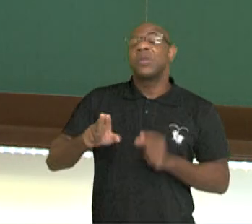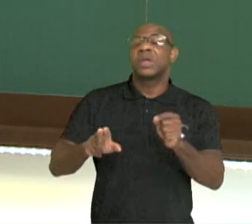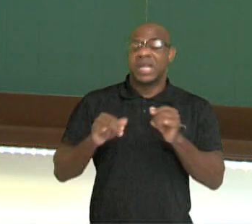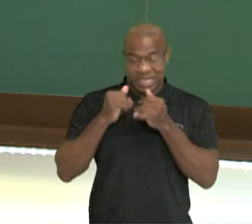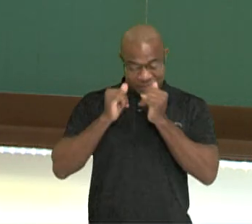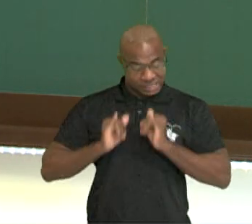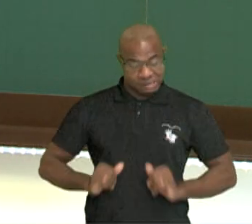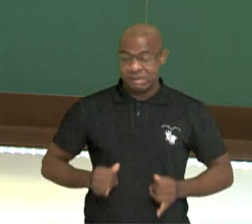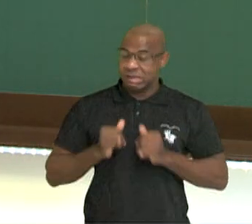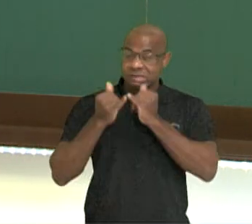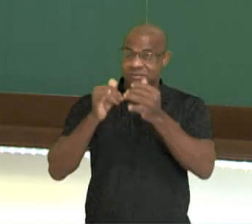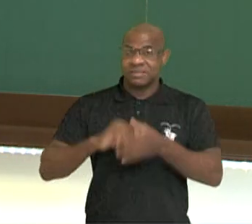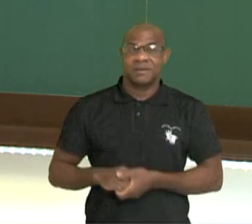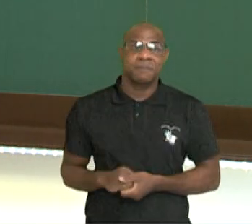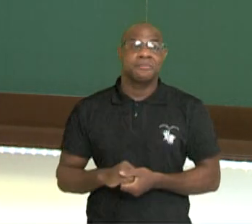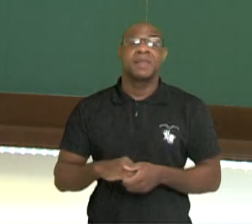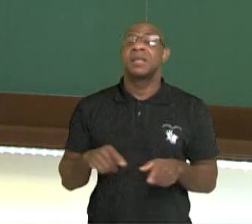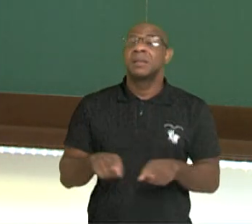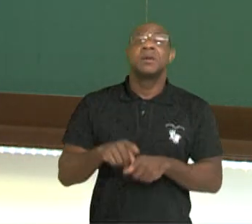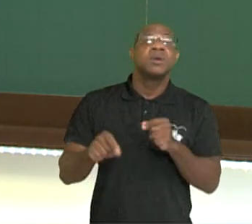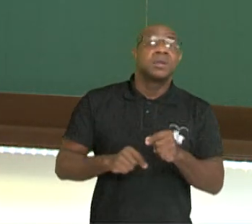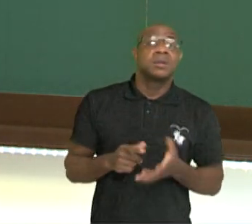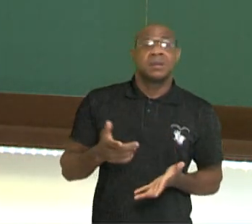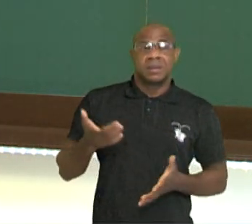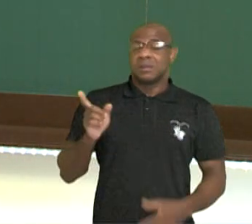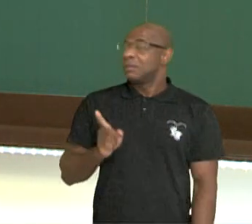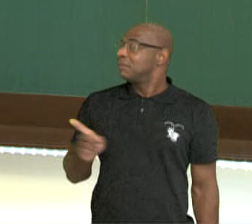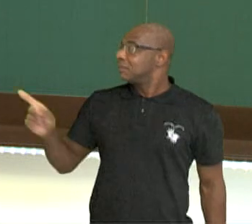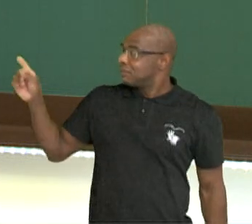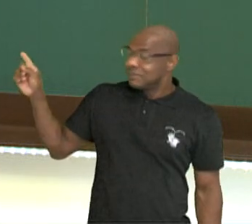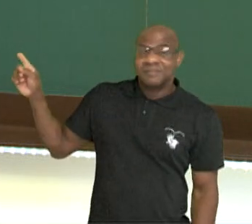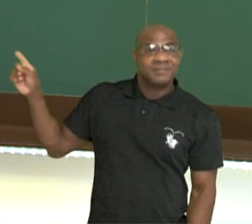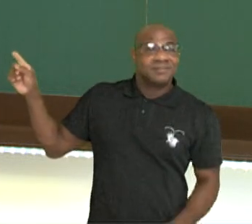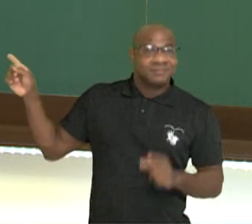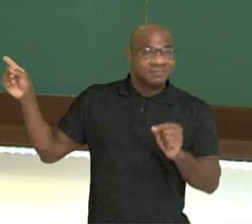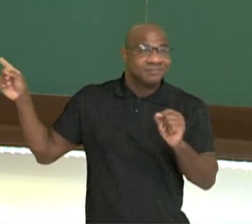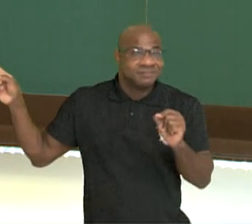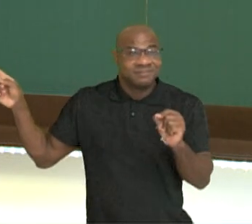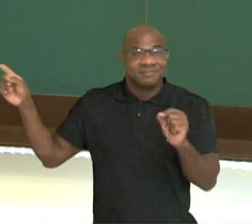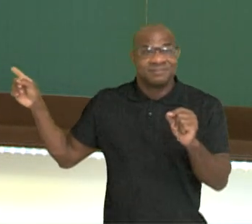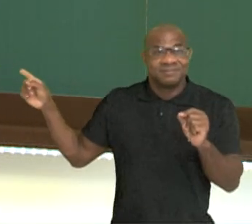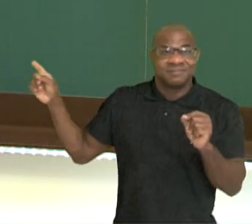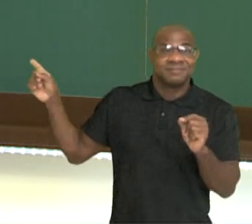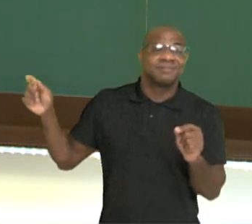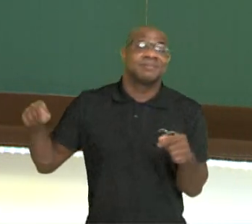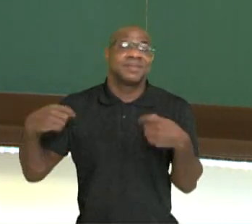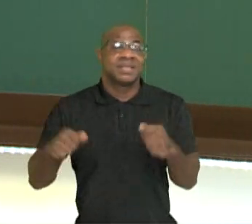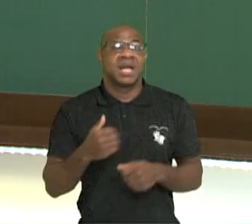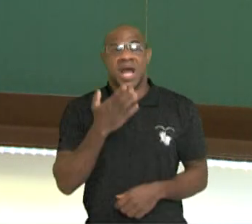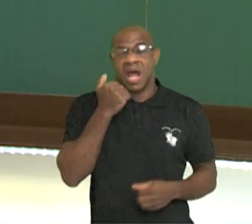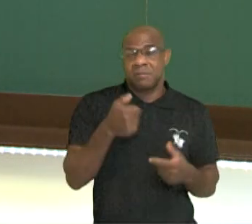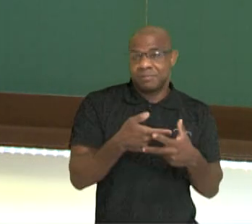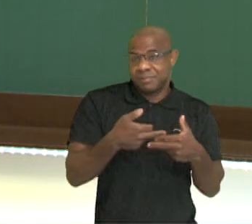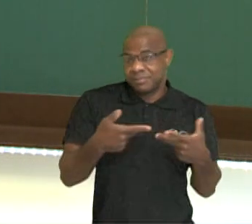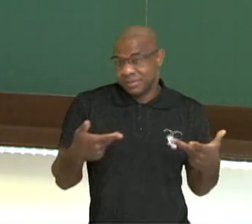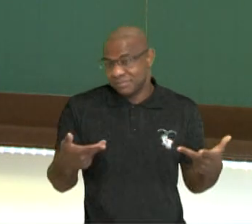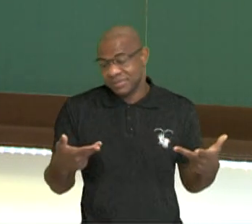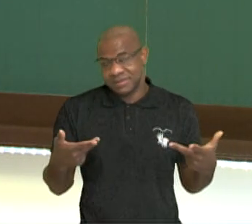de animais, para a produção de alimentos, eu tenho que saber o quê? Preservá-lo, porque eu posso o